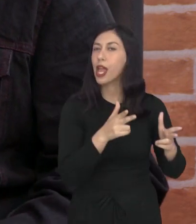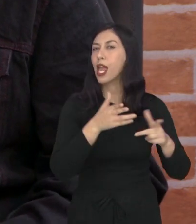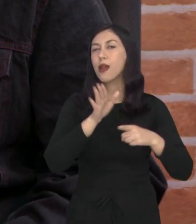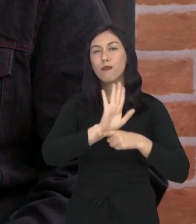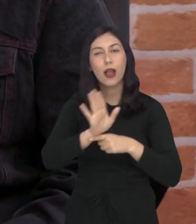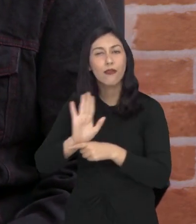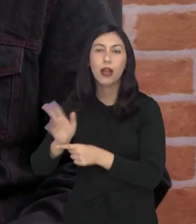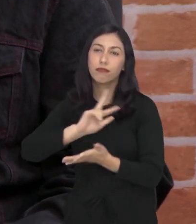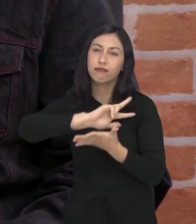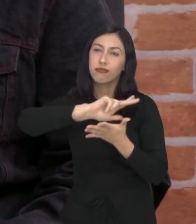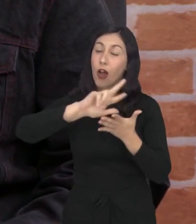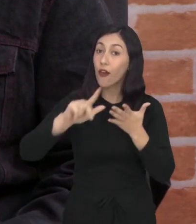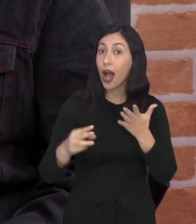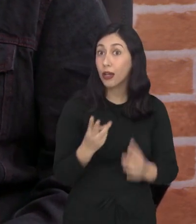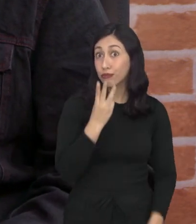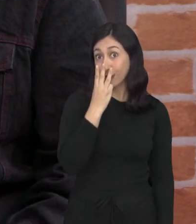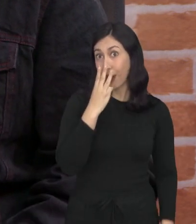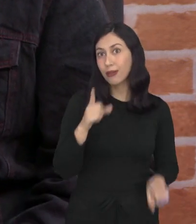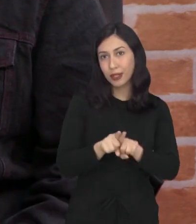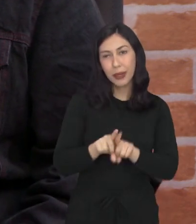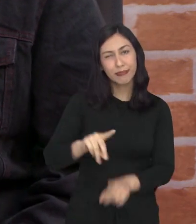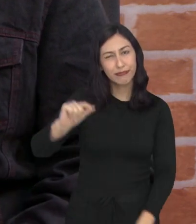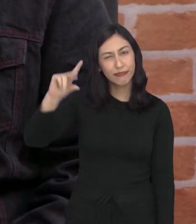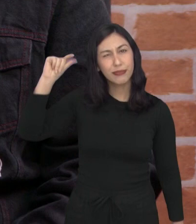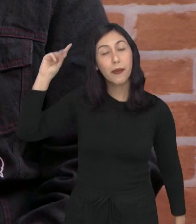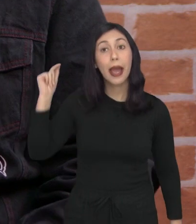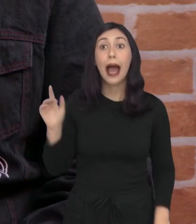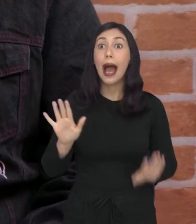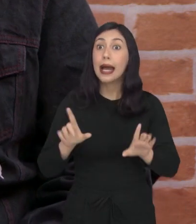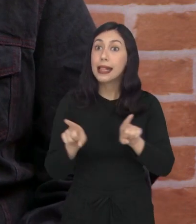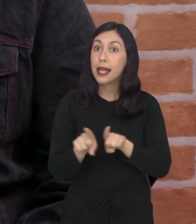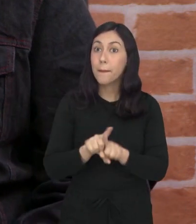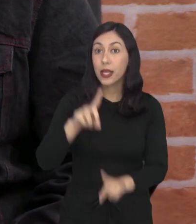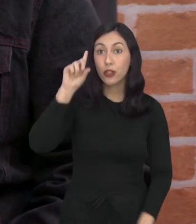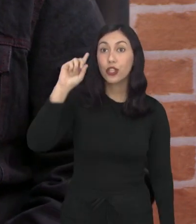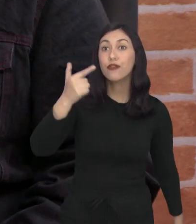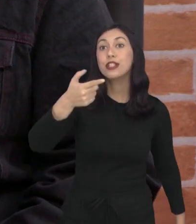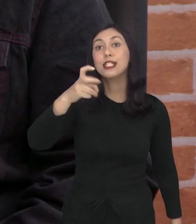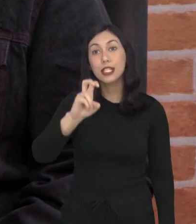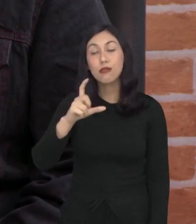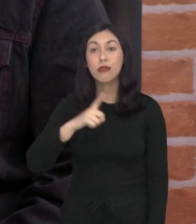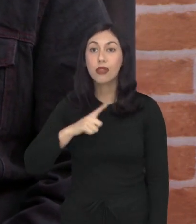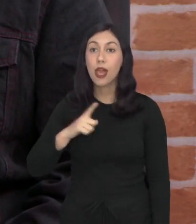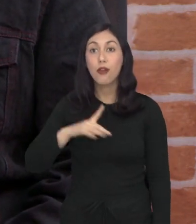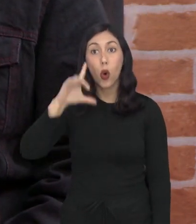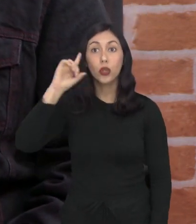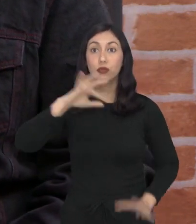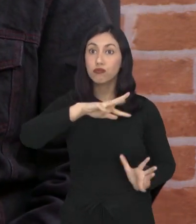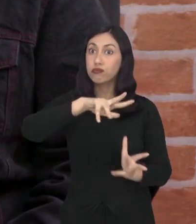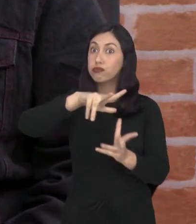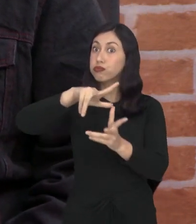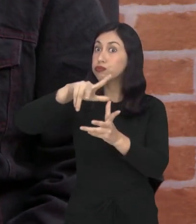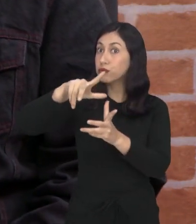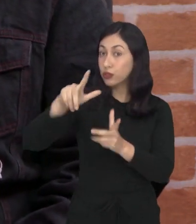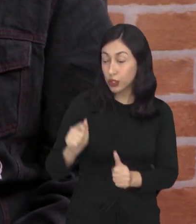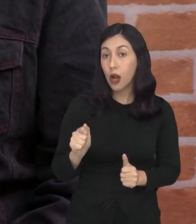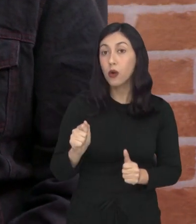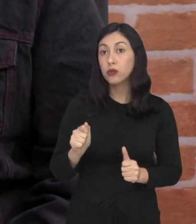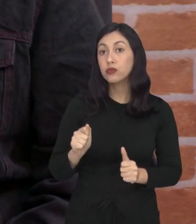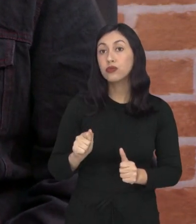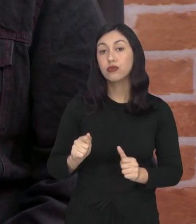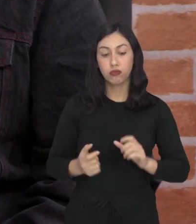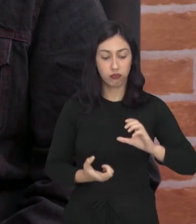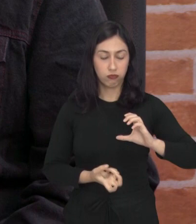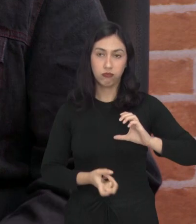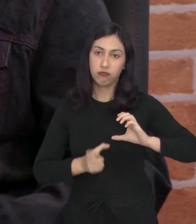essas coisas assim. Star Wars que já é muito antigo, inclusive a gente teve recentemente no dia 25 de maio, o Dia Mundial do Orgulho Geek, né? Que é por causa da data de lançamento